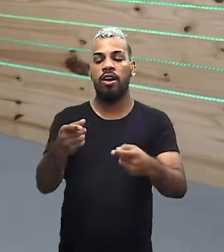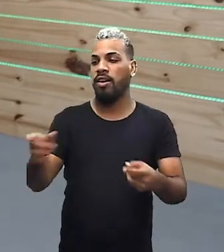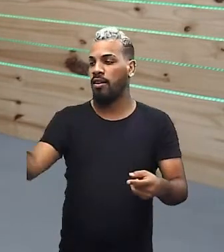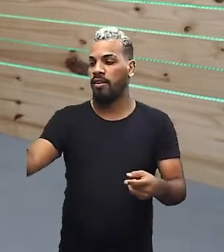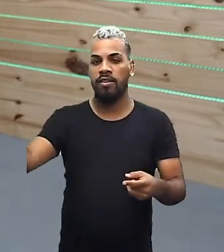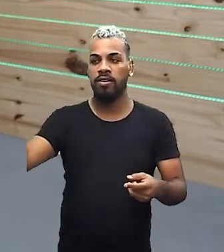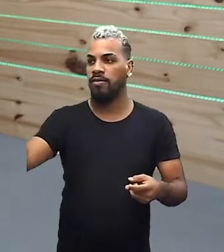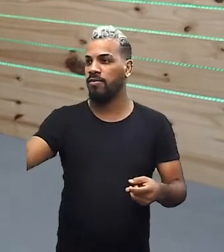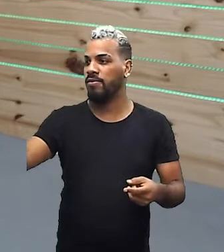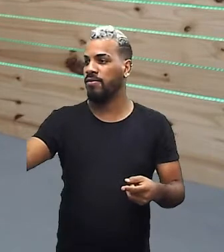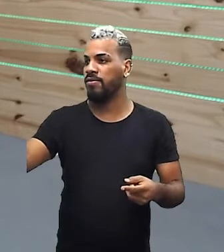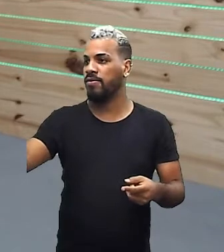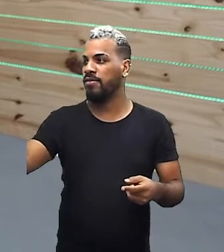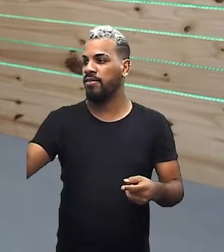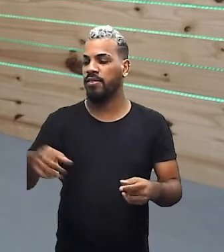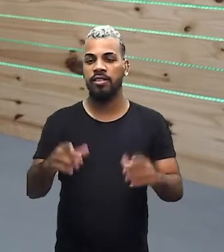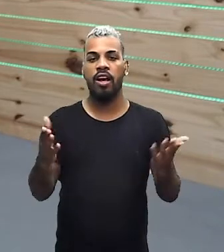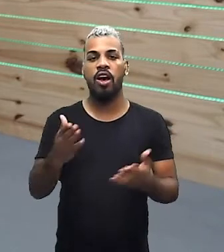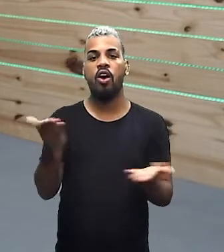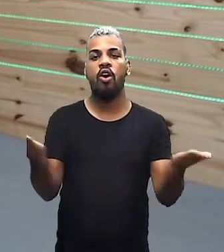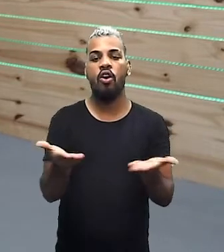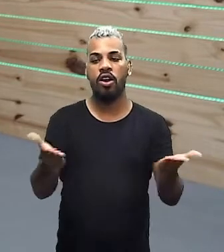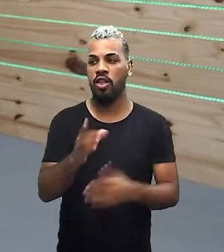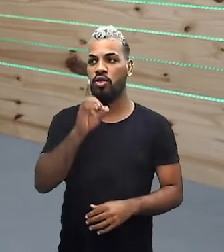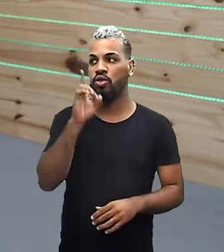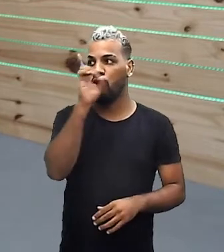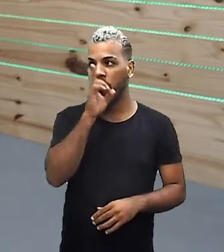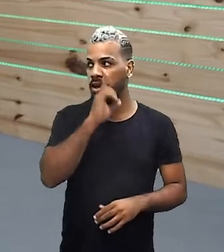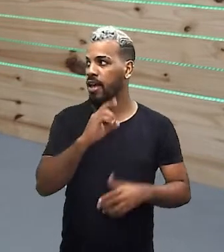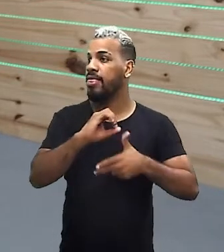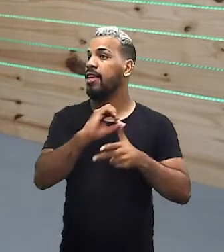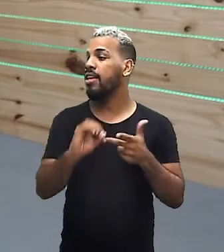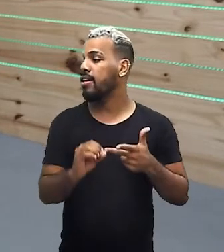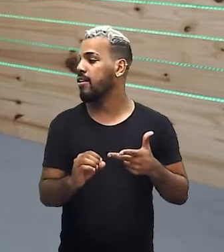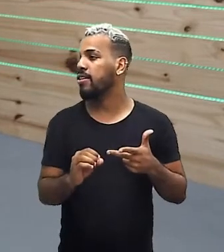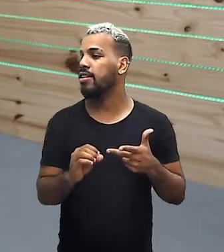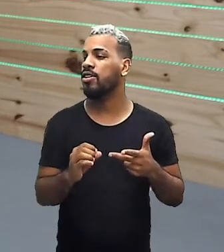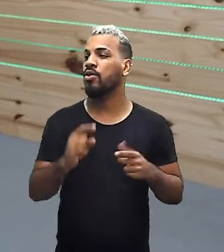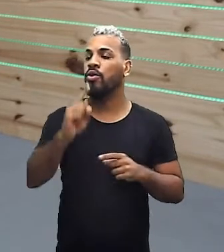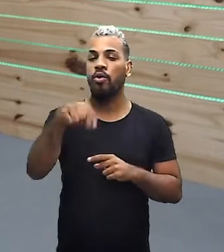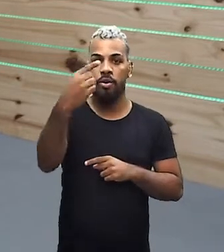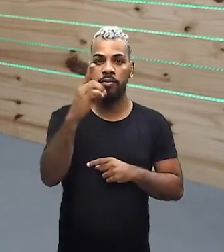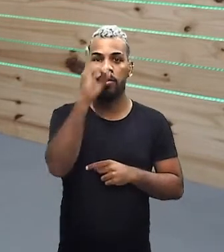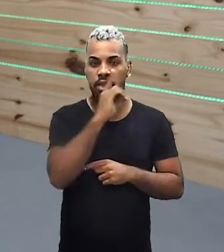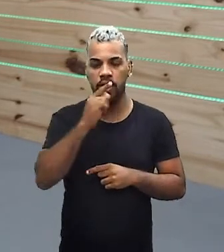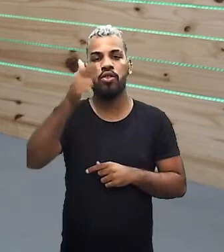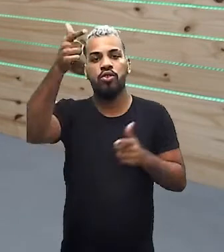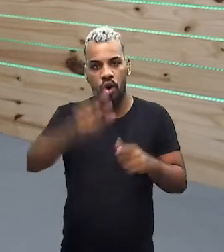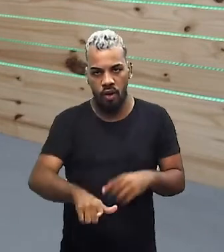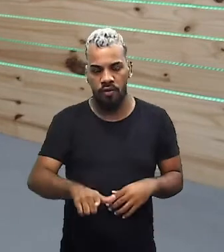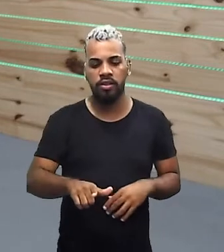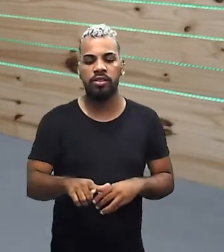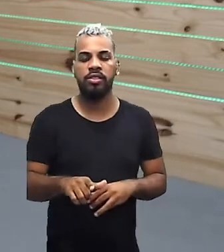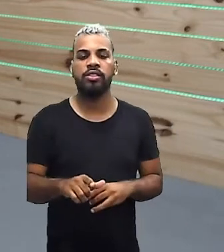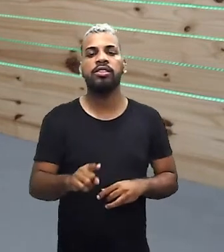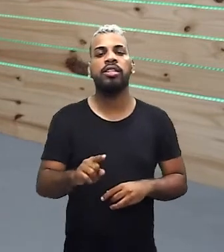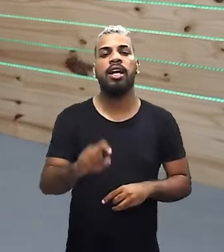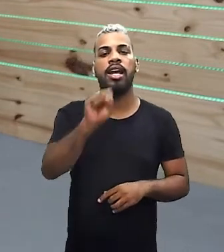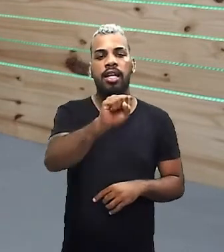diz, a cobra vai fumar, hein? Domingo agora já é Enem, outro domingo é Enem de novo, no outro do SSA, e